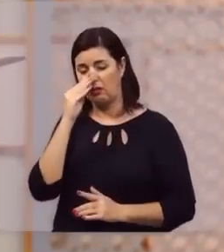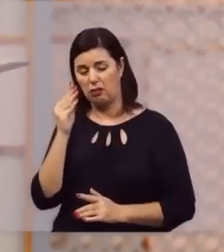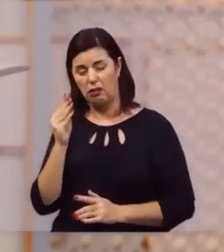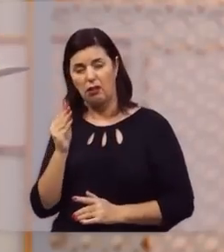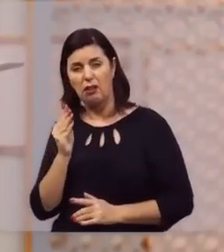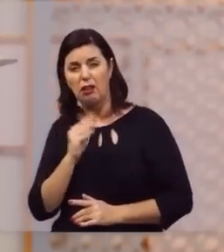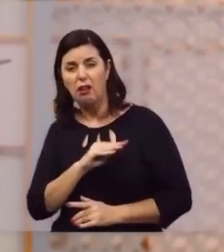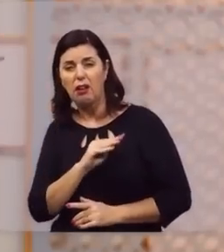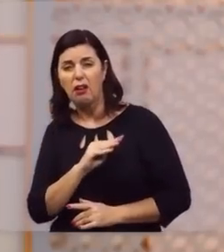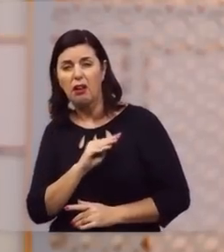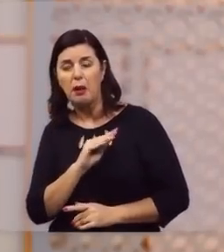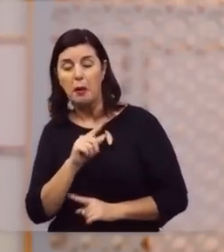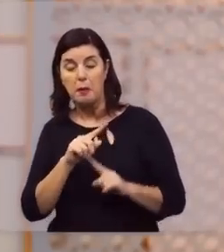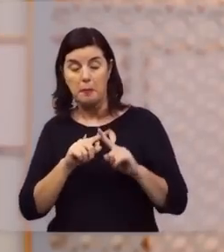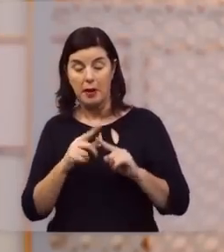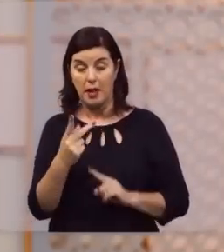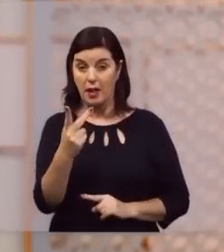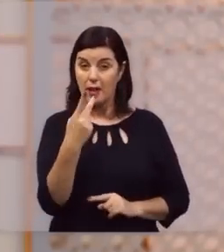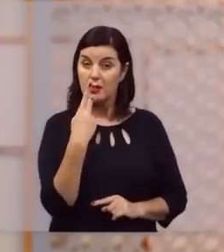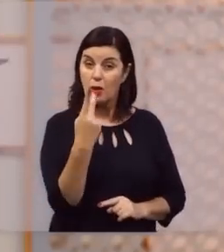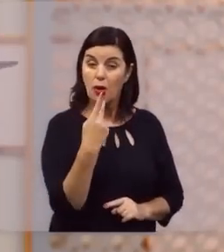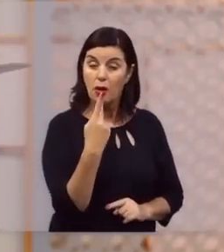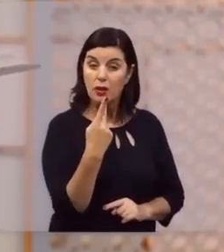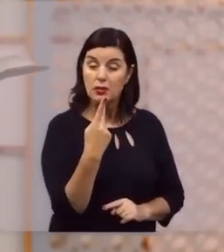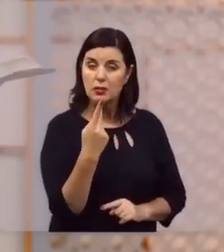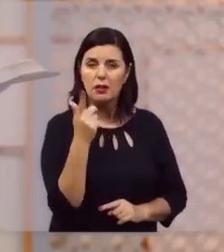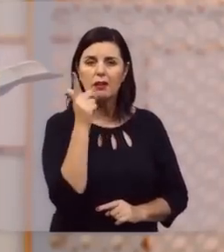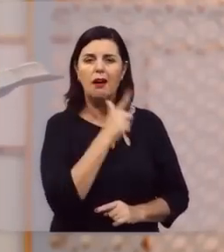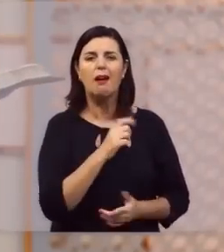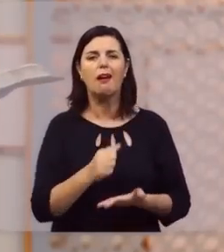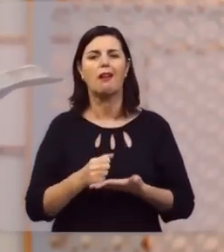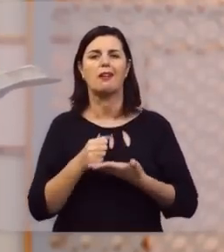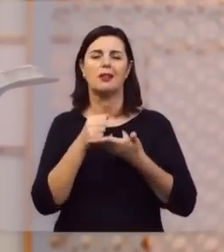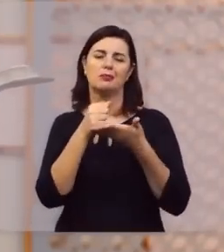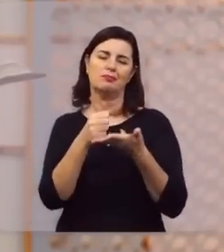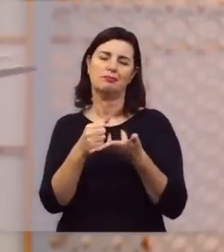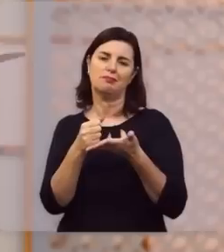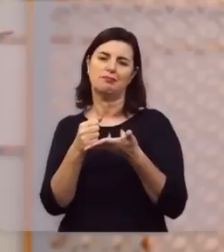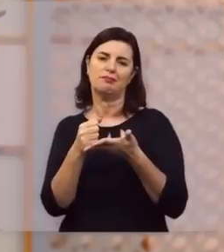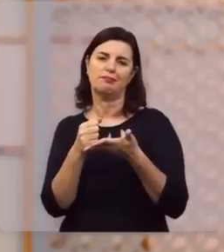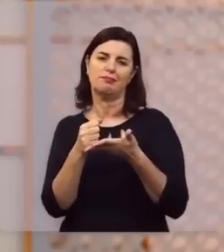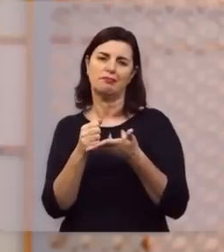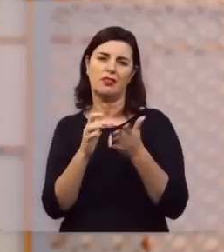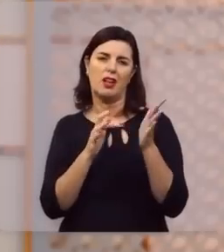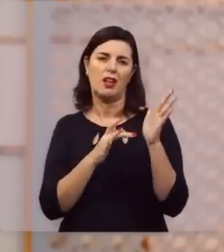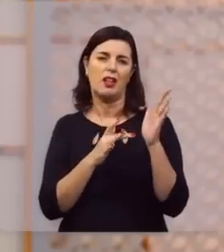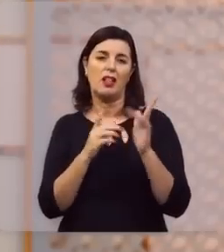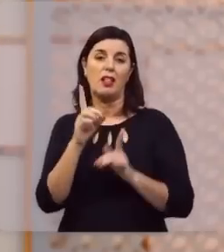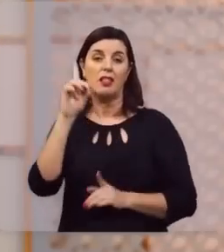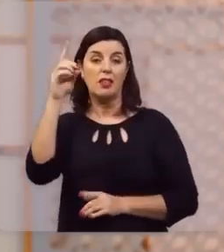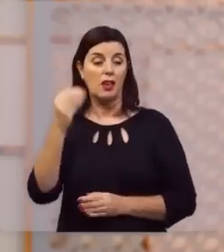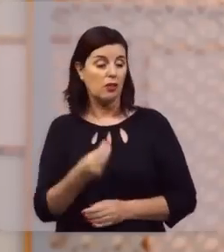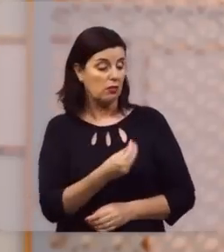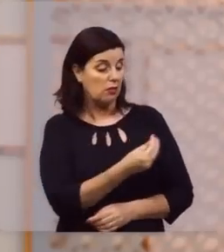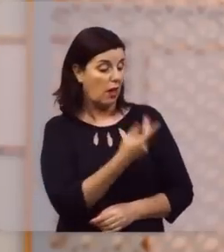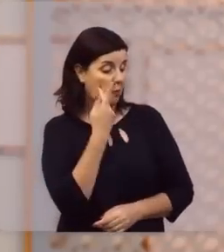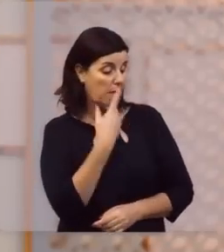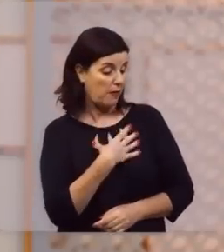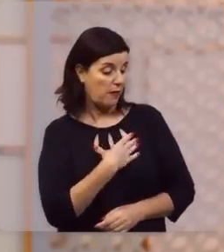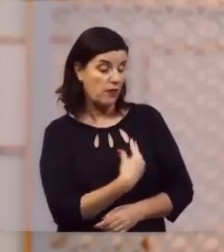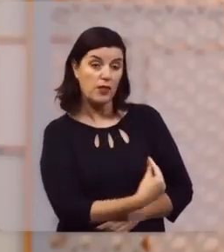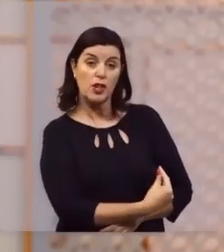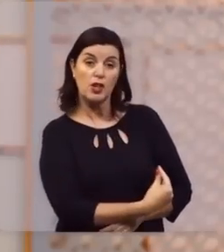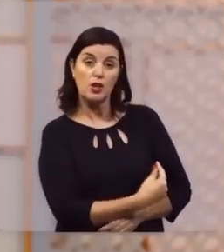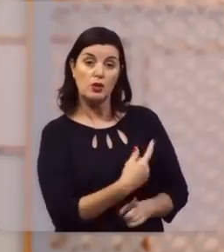desamparado naquela cruz para que você e eu pudesse ser amparadas a Deus transfere para o seu